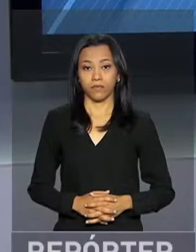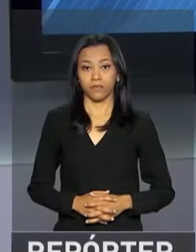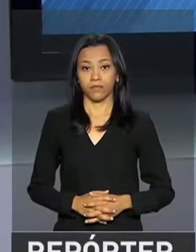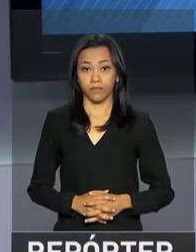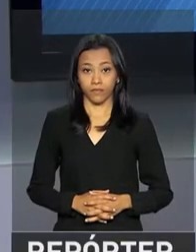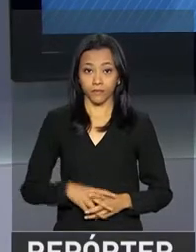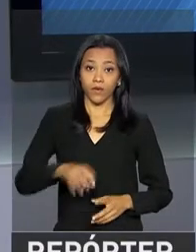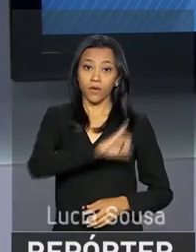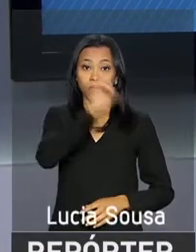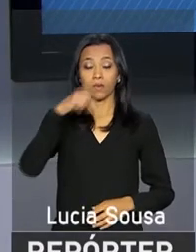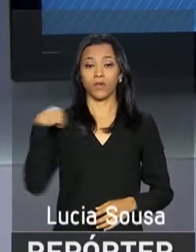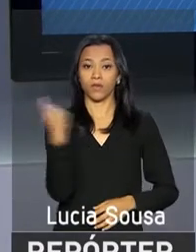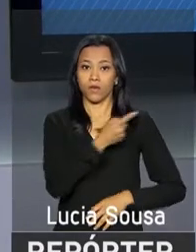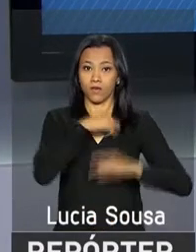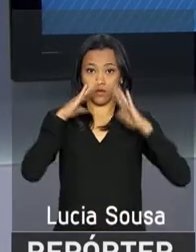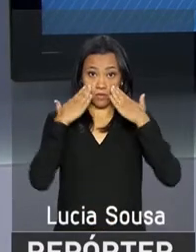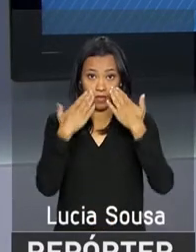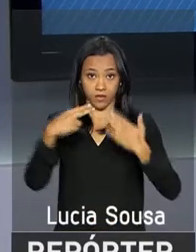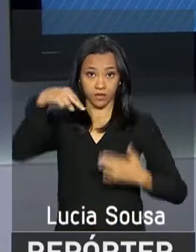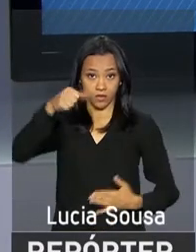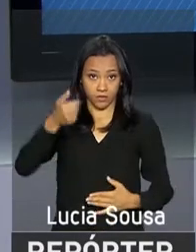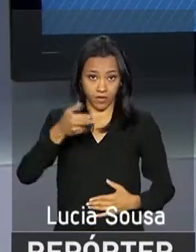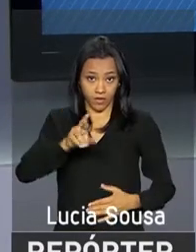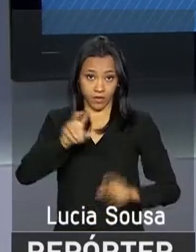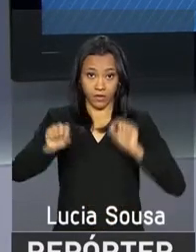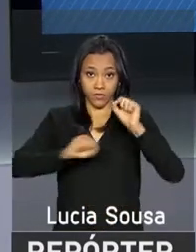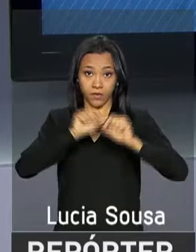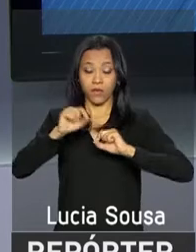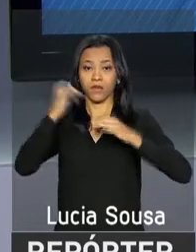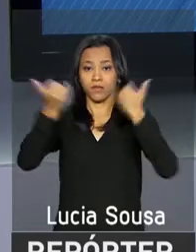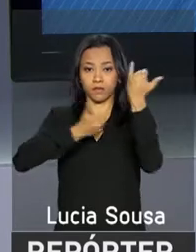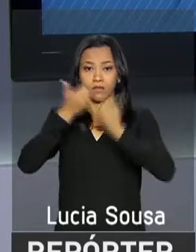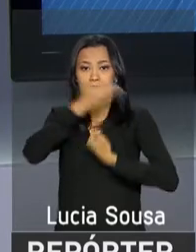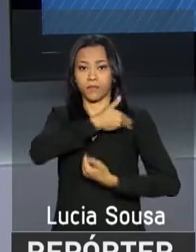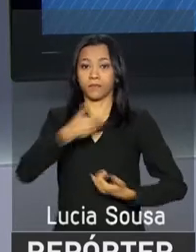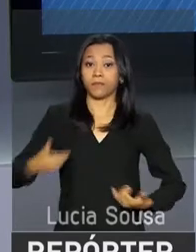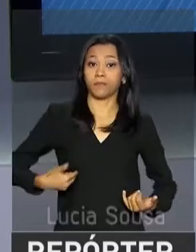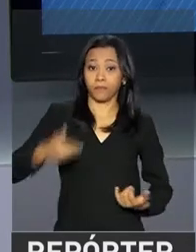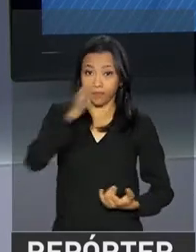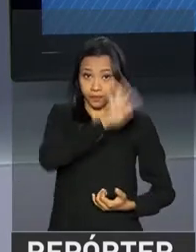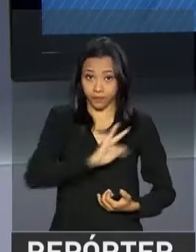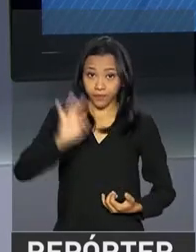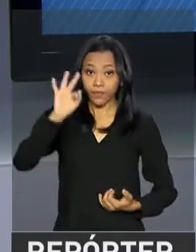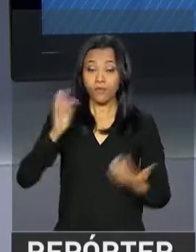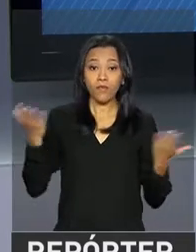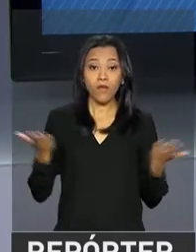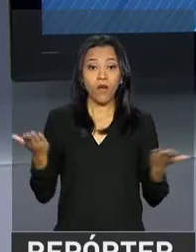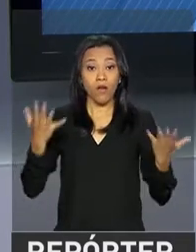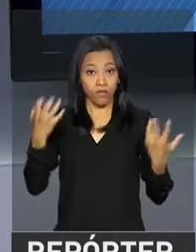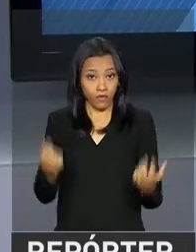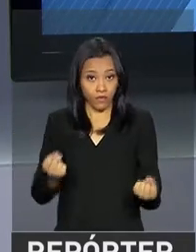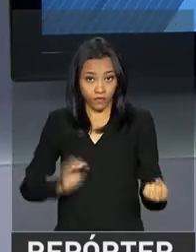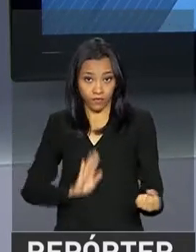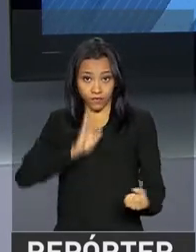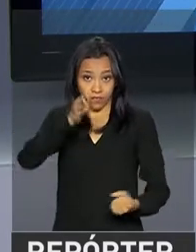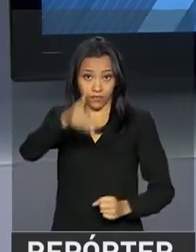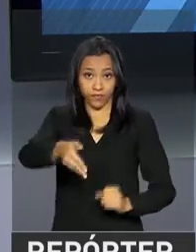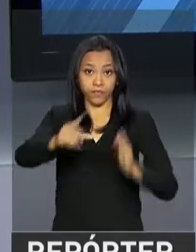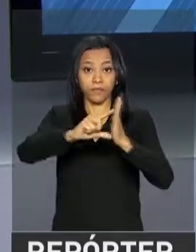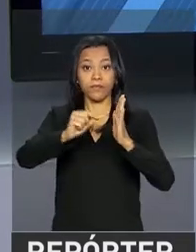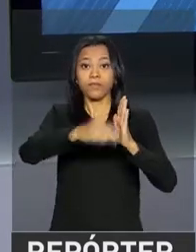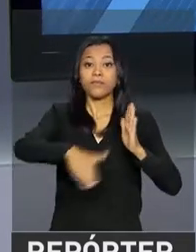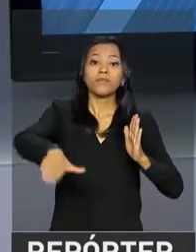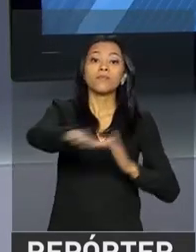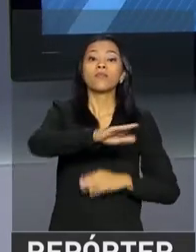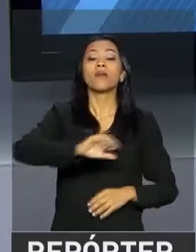lá estamos de volta com repórter nbr as notícias do governo federal e nós vamos até o palácio do planalto onde a repórter cleide